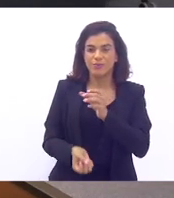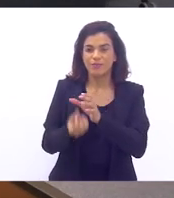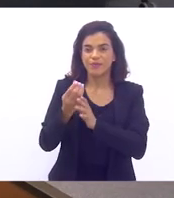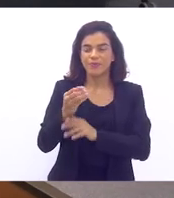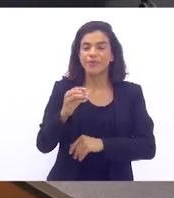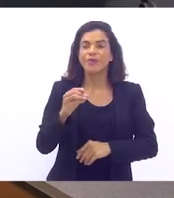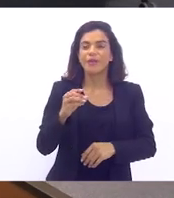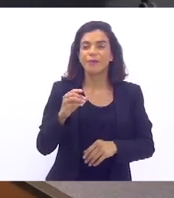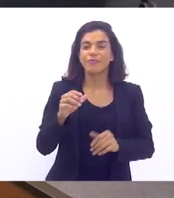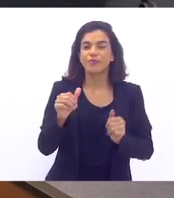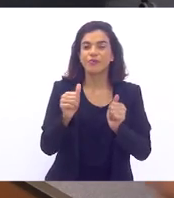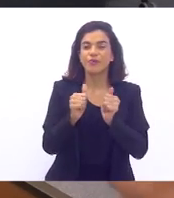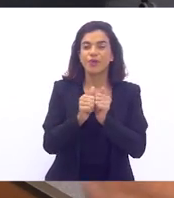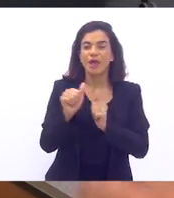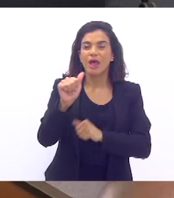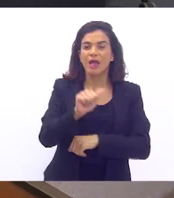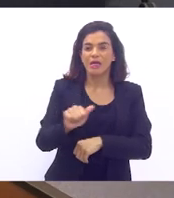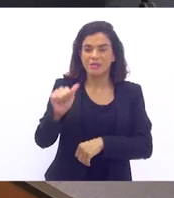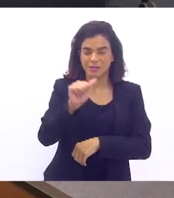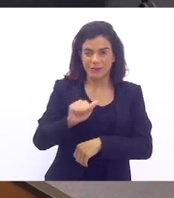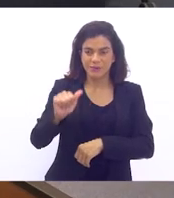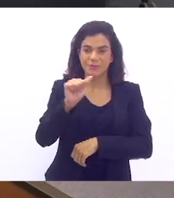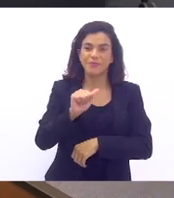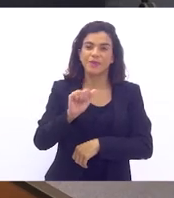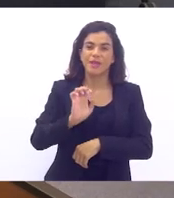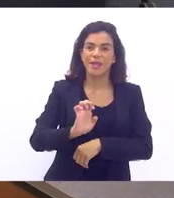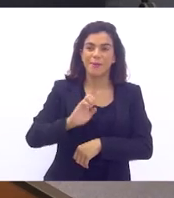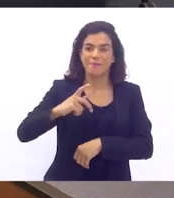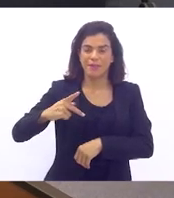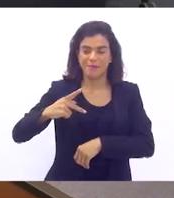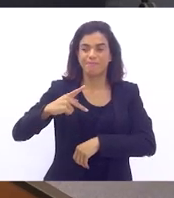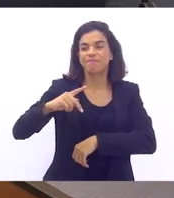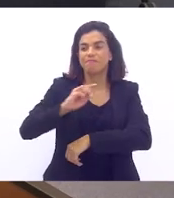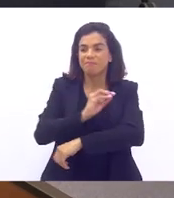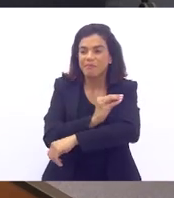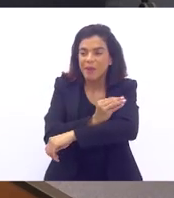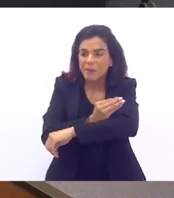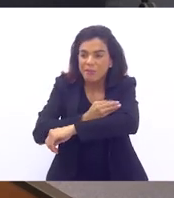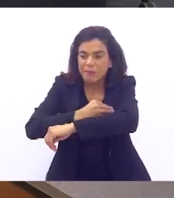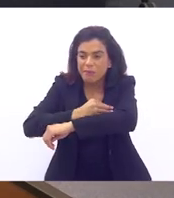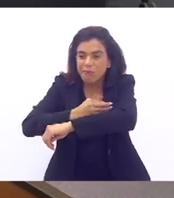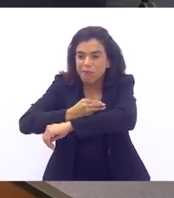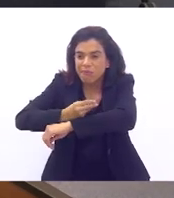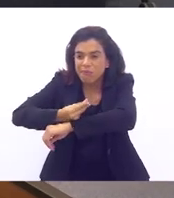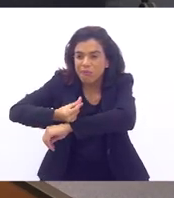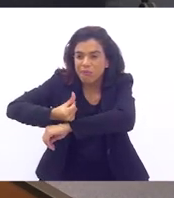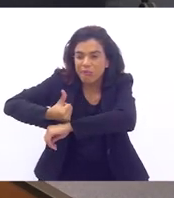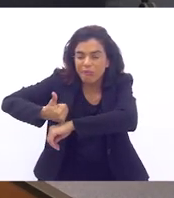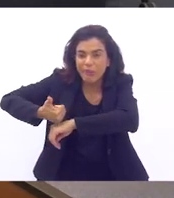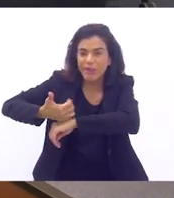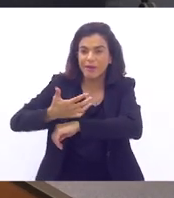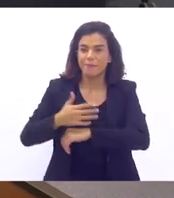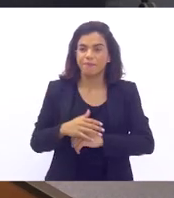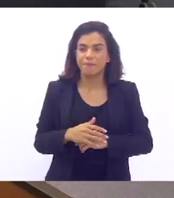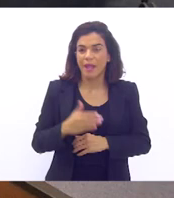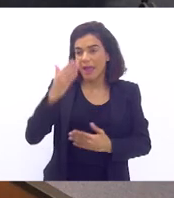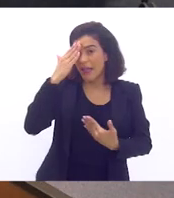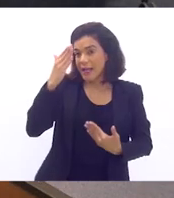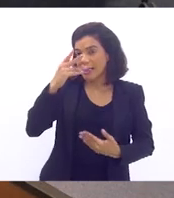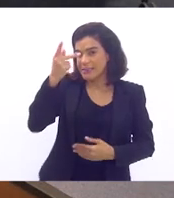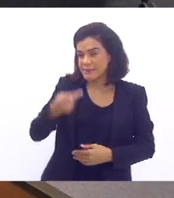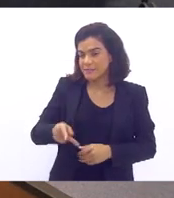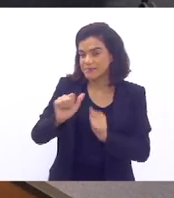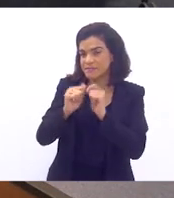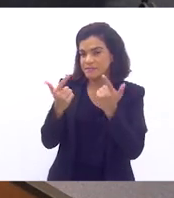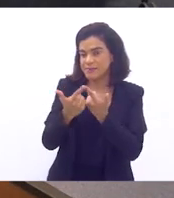mães da associação de epidermólise bolhosa queria agradecer primeiramente a essa casa